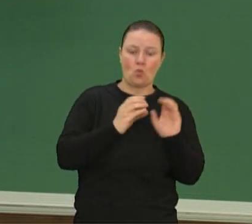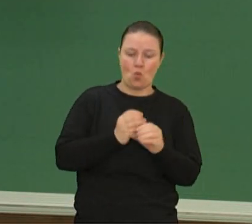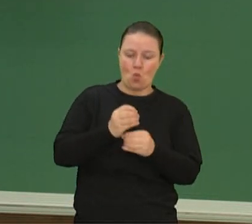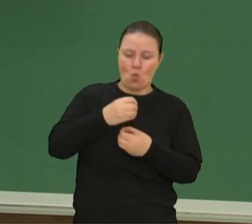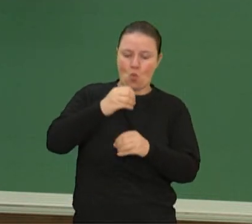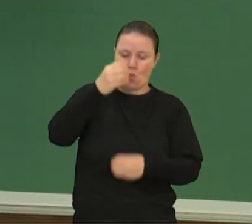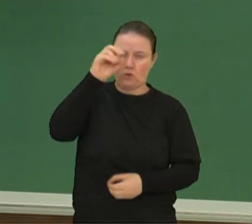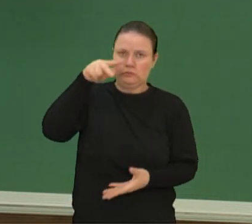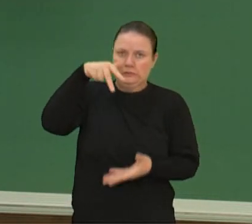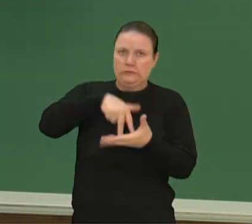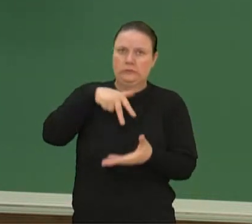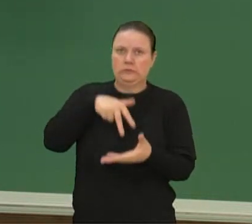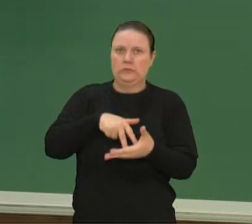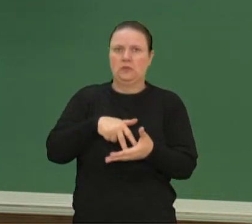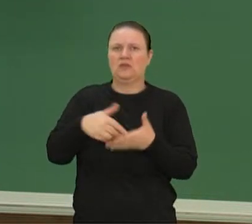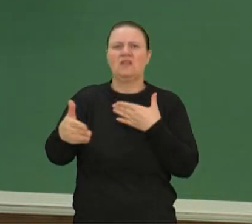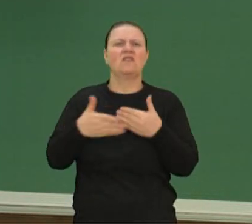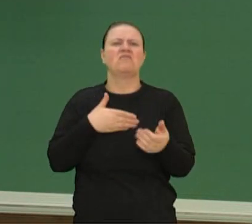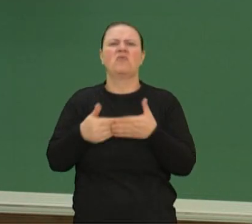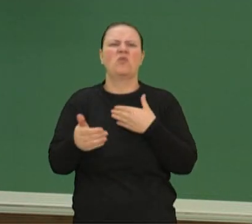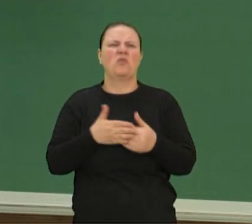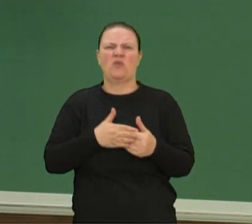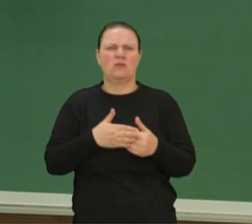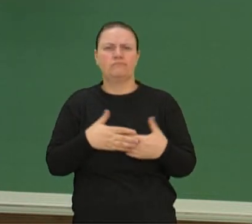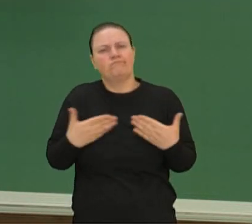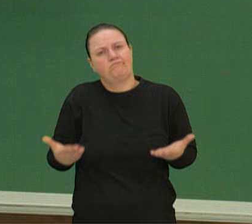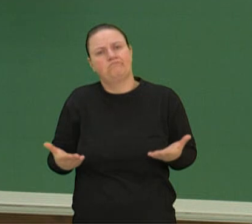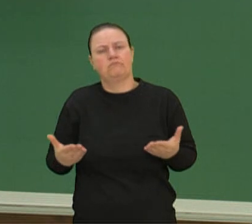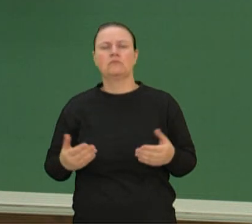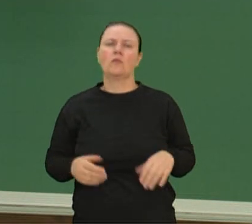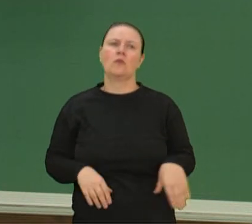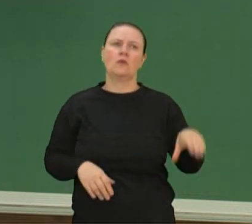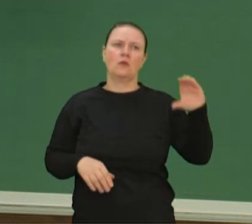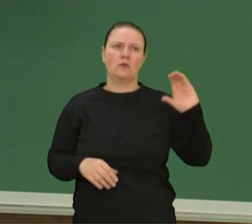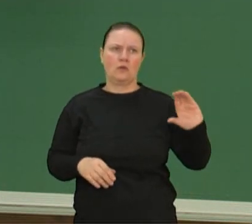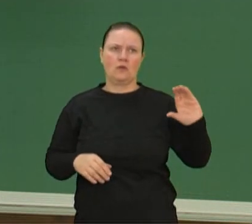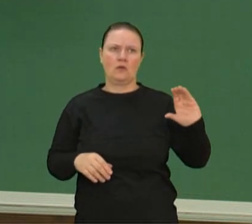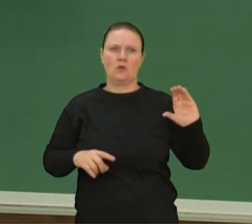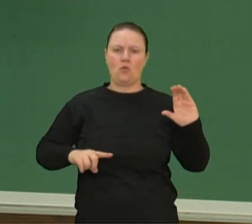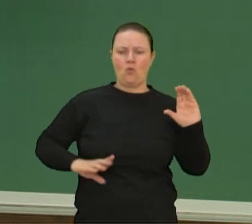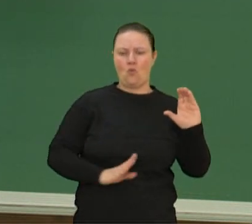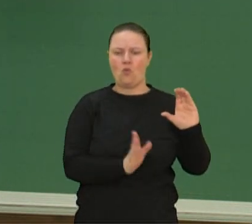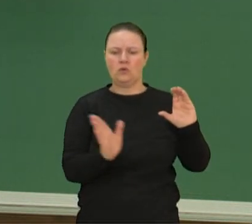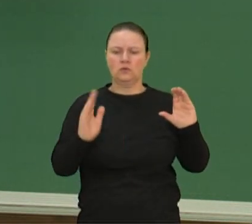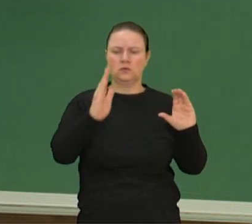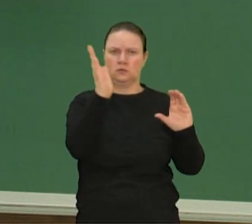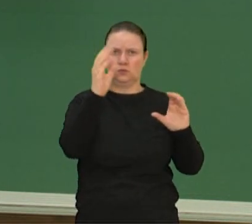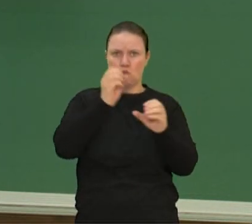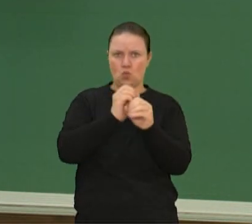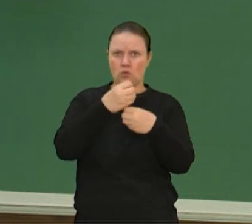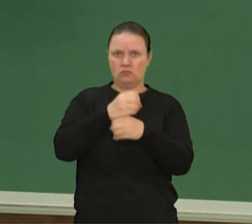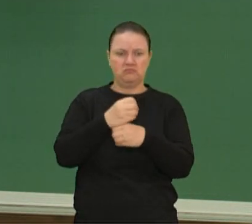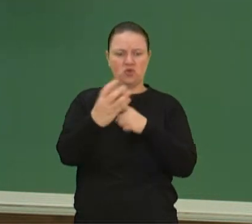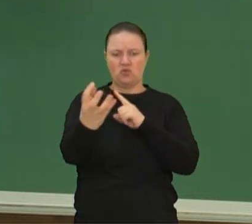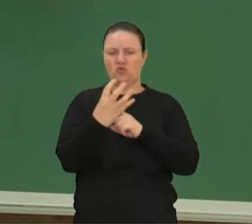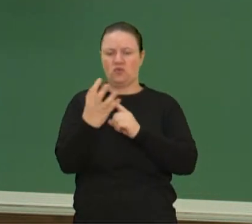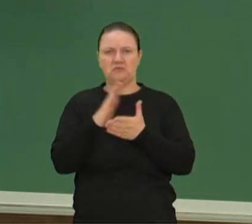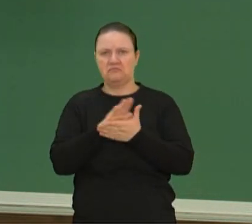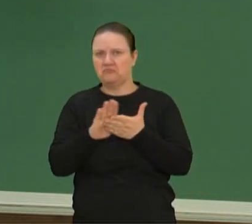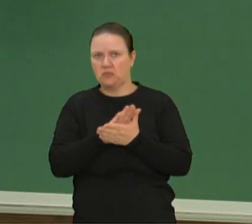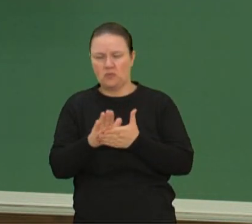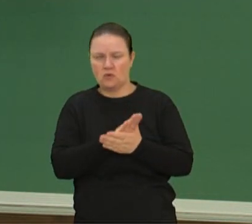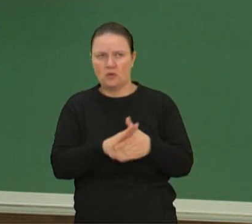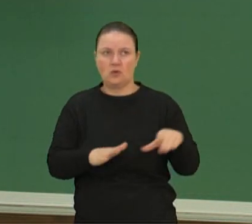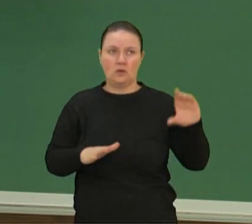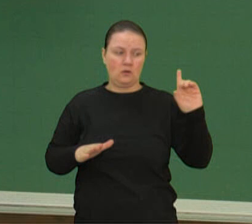é facultativo no treino de força. Letra C. Os desvios de coluna não influenciam na periodização do treino. Letra D.